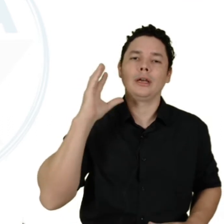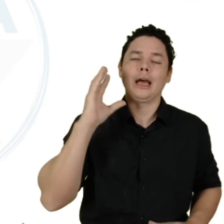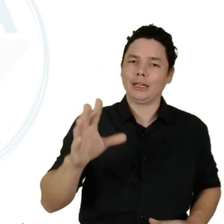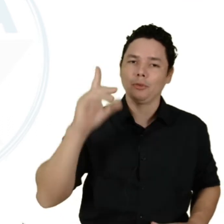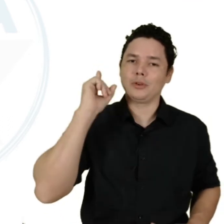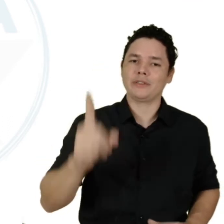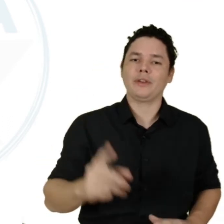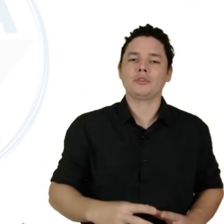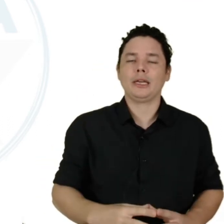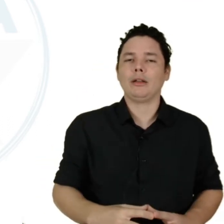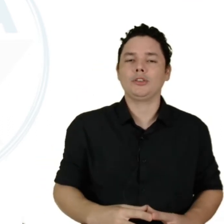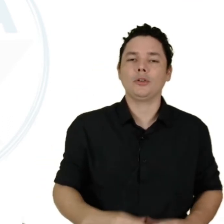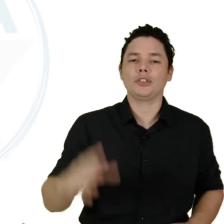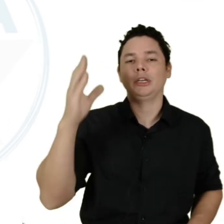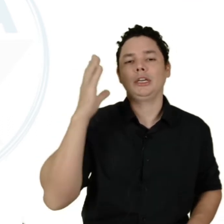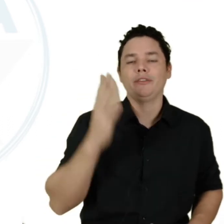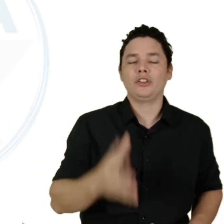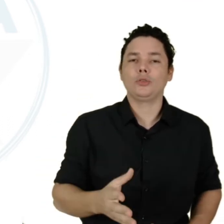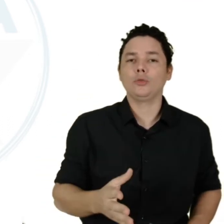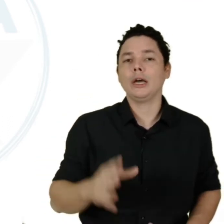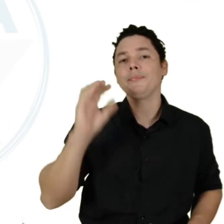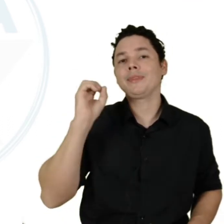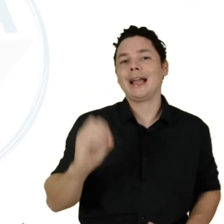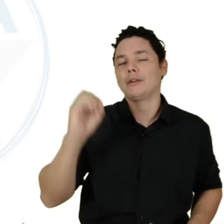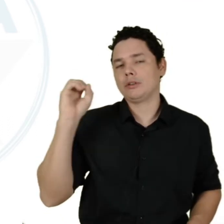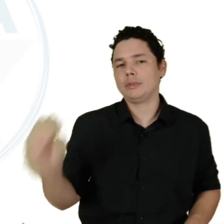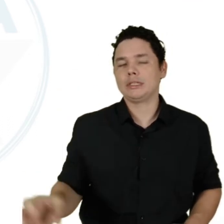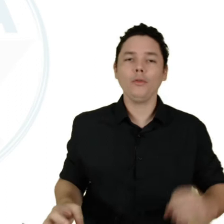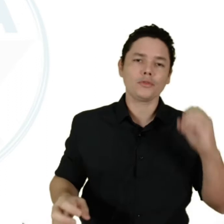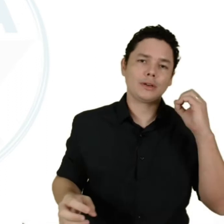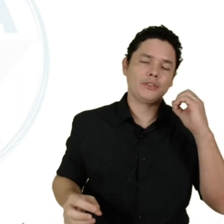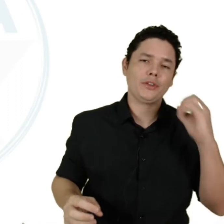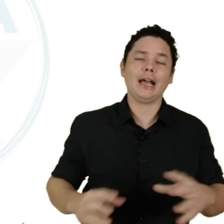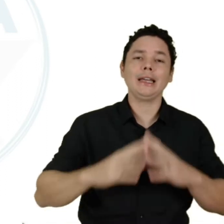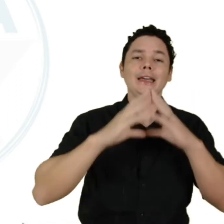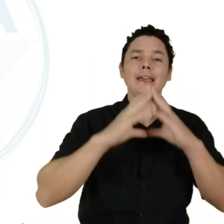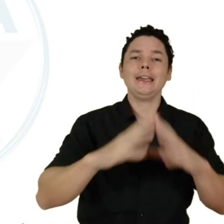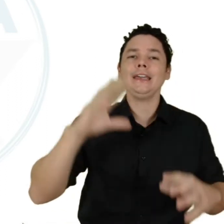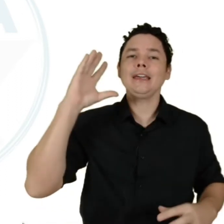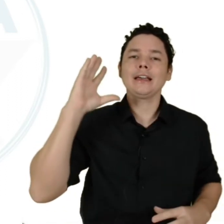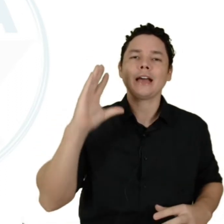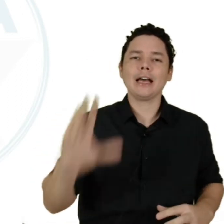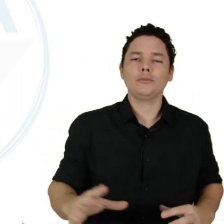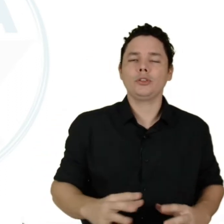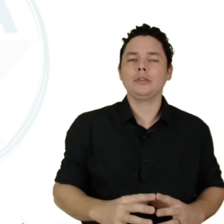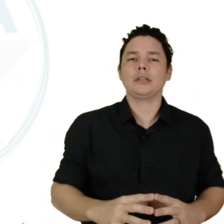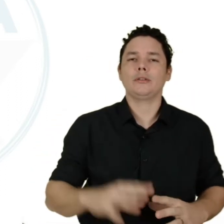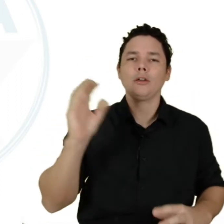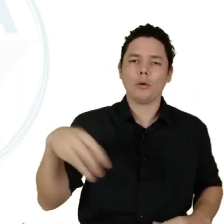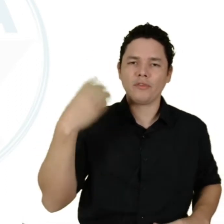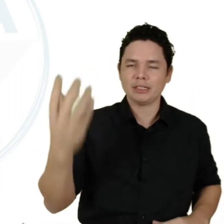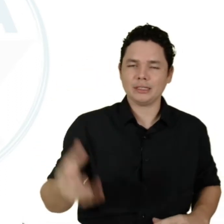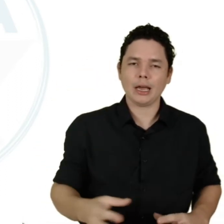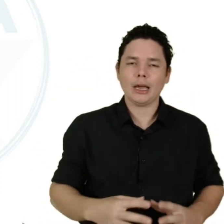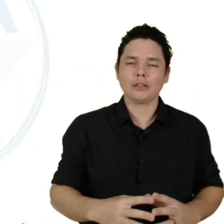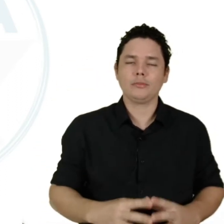Estatuto. Aula 2. Veremos o que na aula de hoje? Investidura, cargos em comissão, função gratificada e a substituição, né?